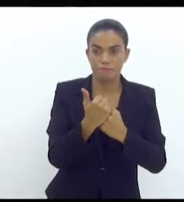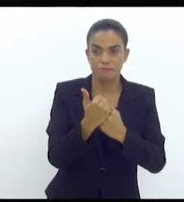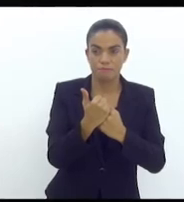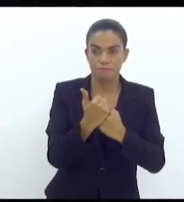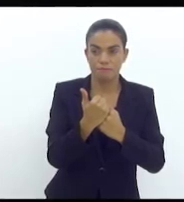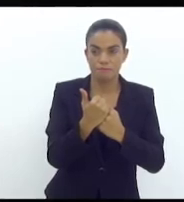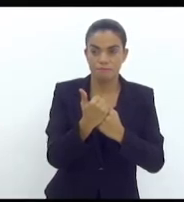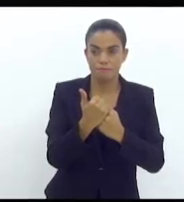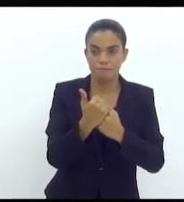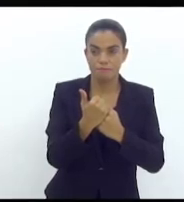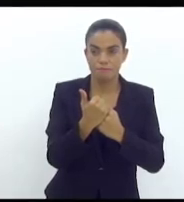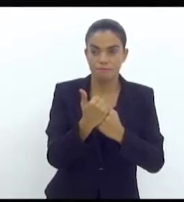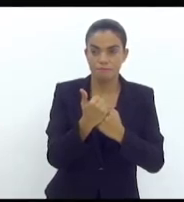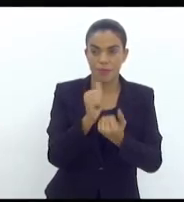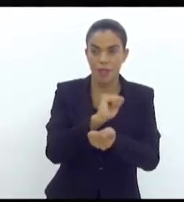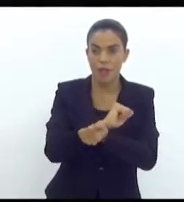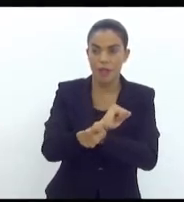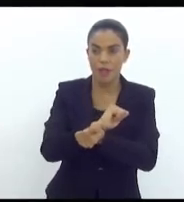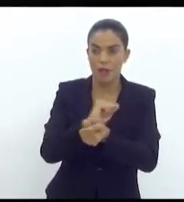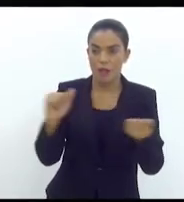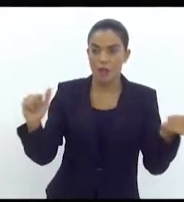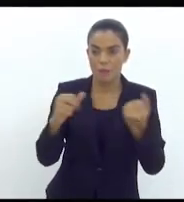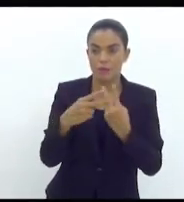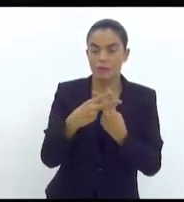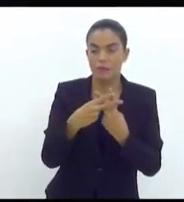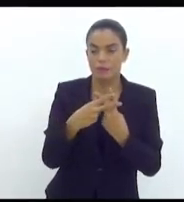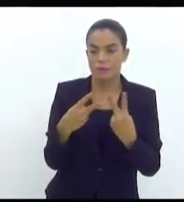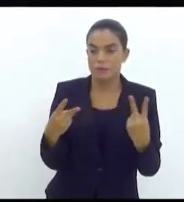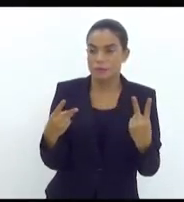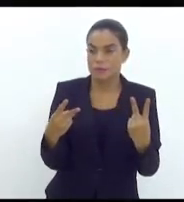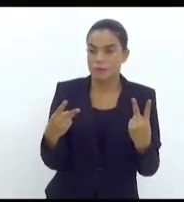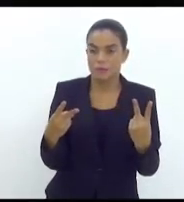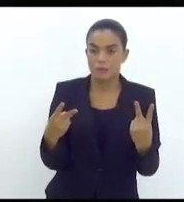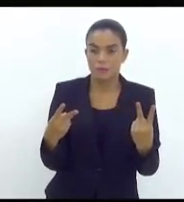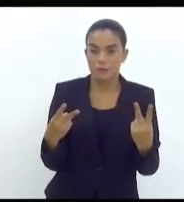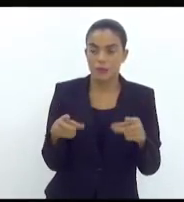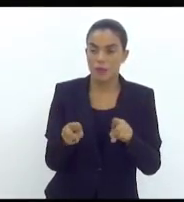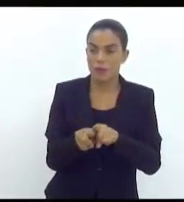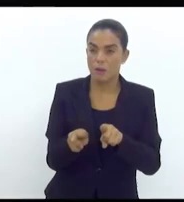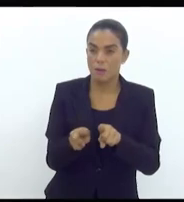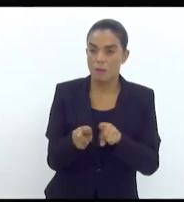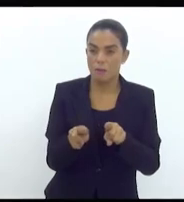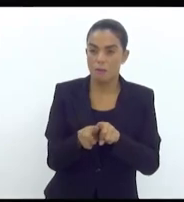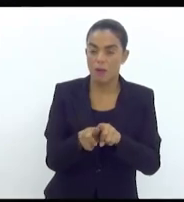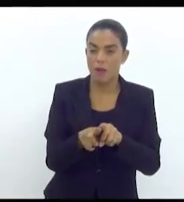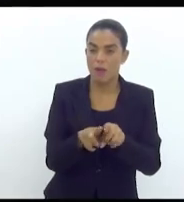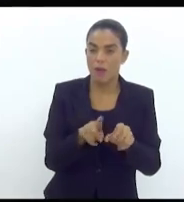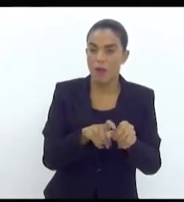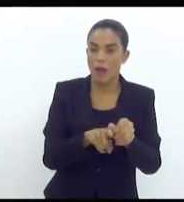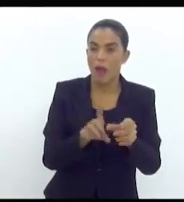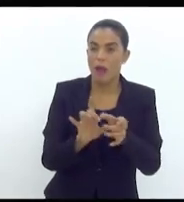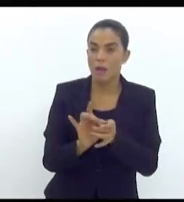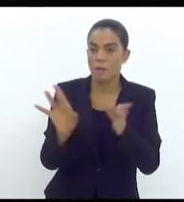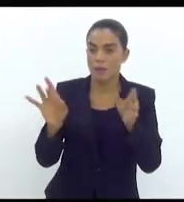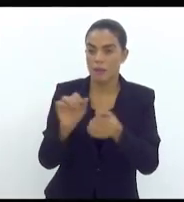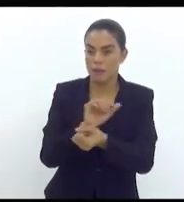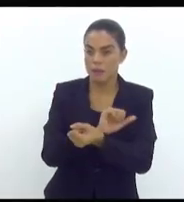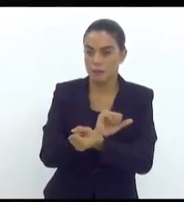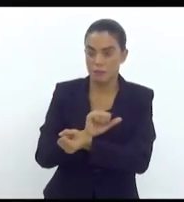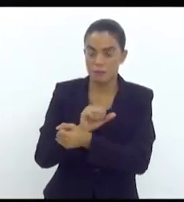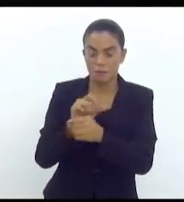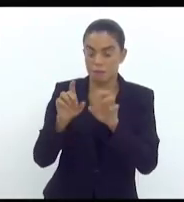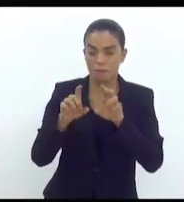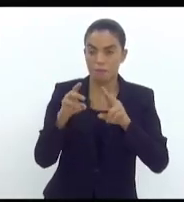penal nós não podemos ser favoráveis ao desencarceramento de presos nós não podemos